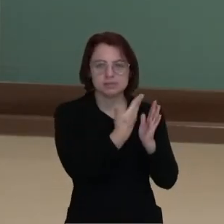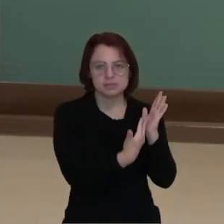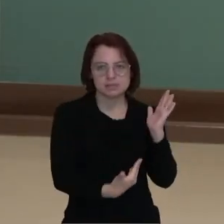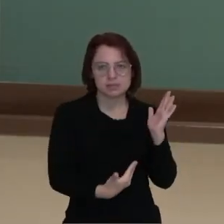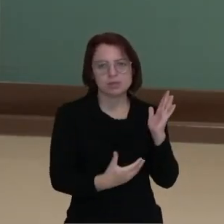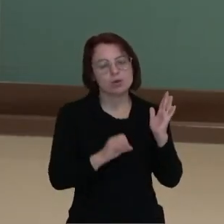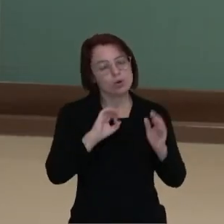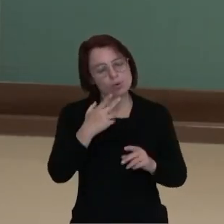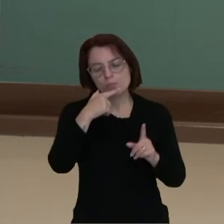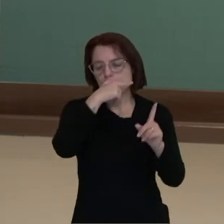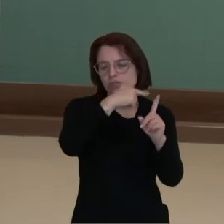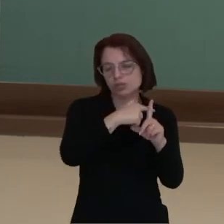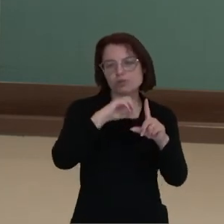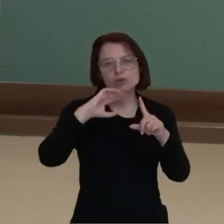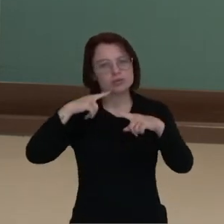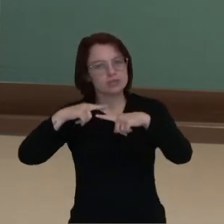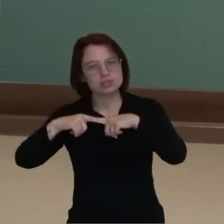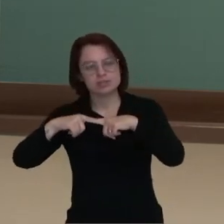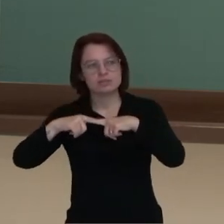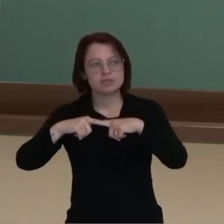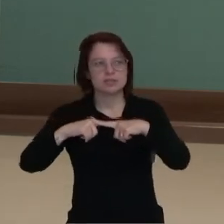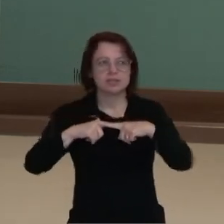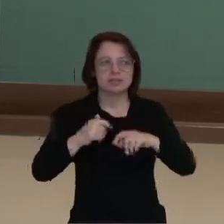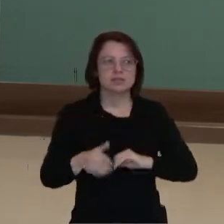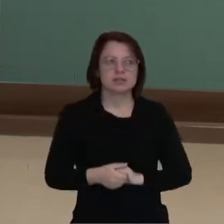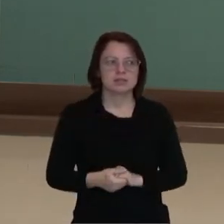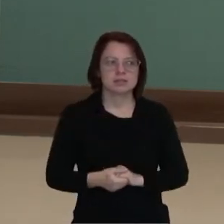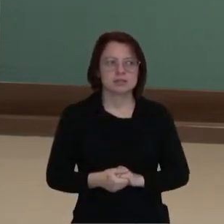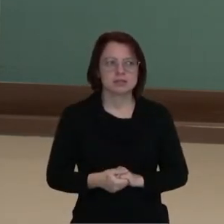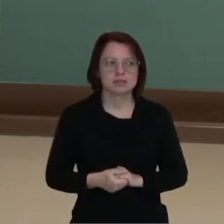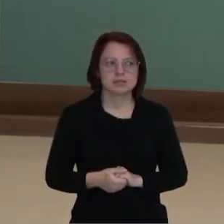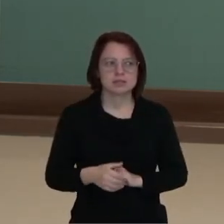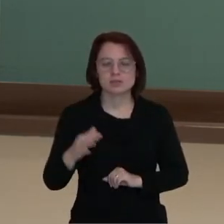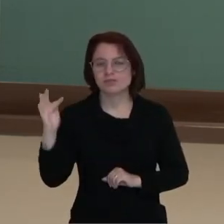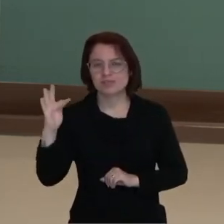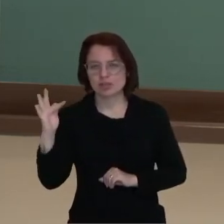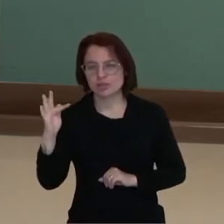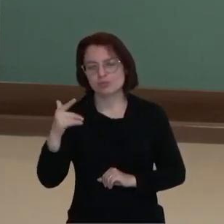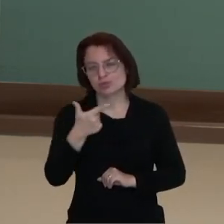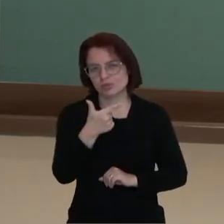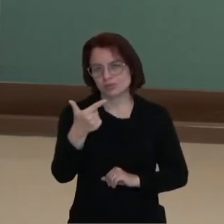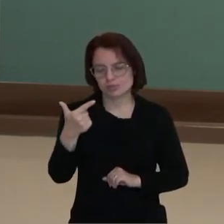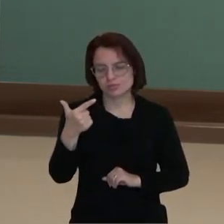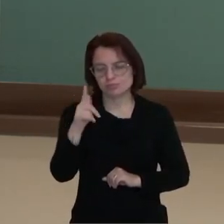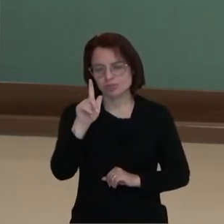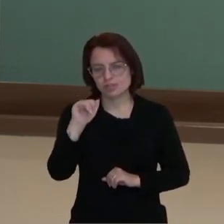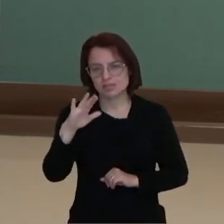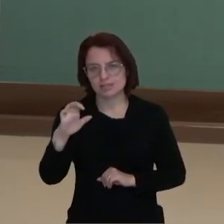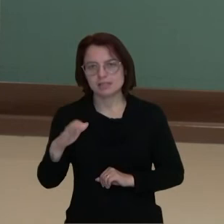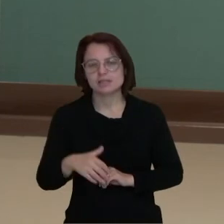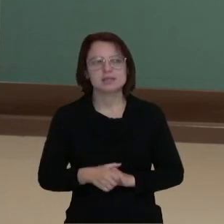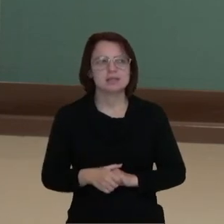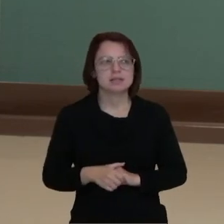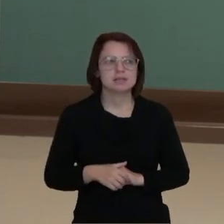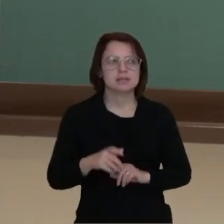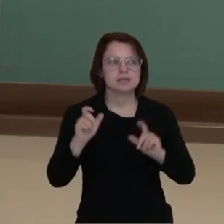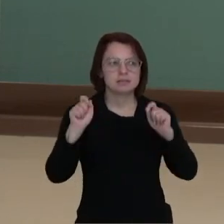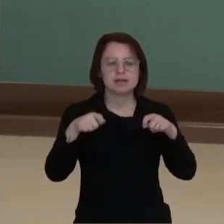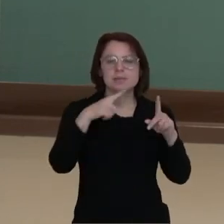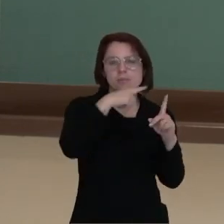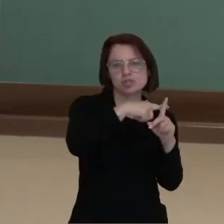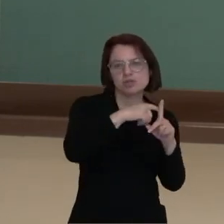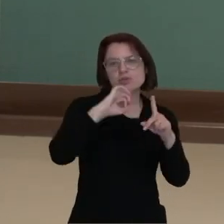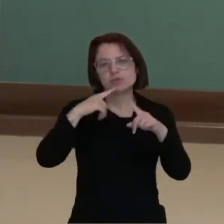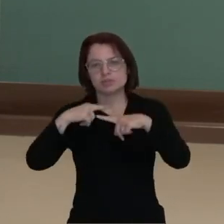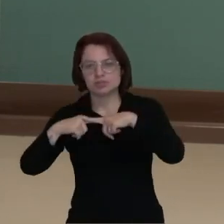ou é positivo ou é negativo. Então, o fenótipo, o gene para fator RH pode dar